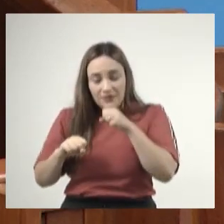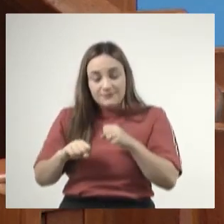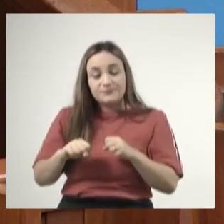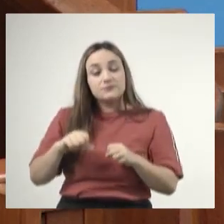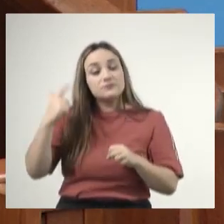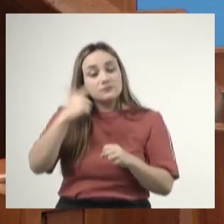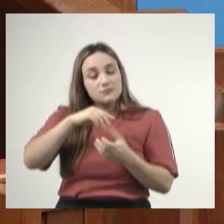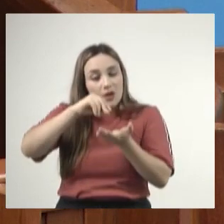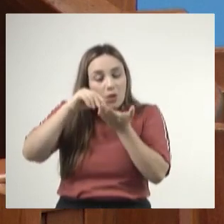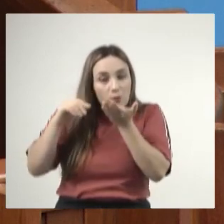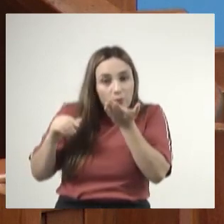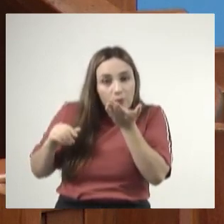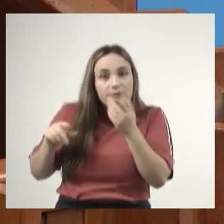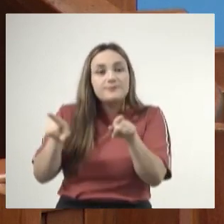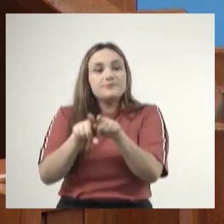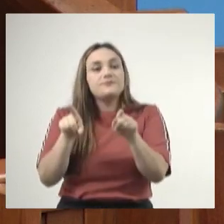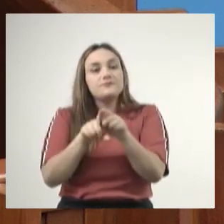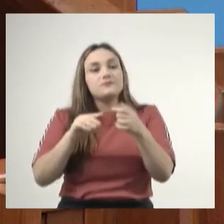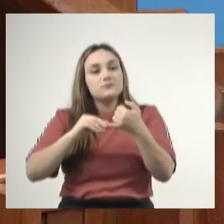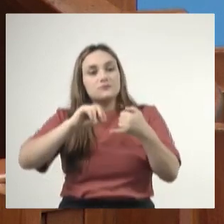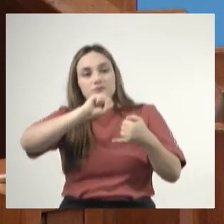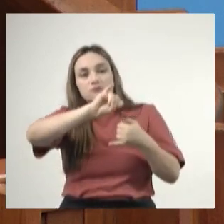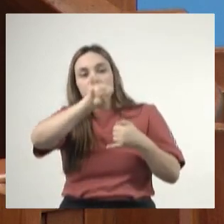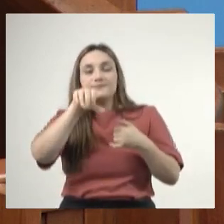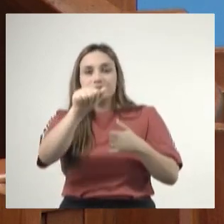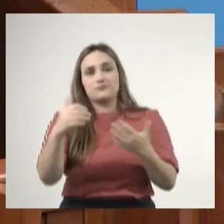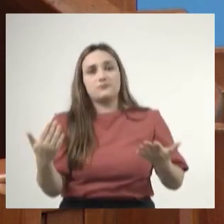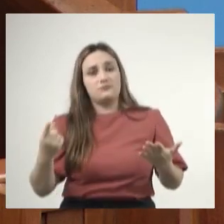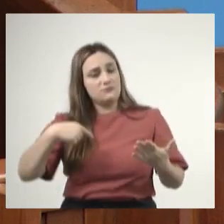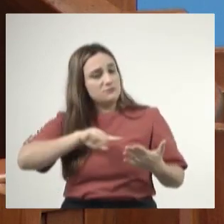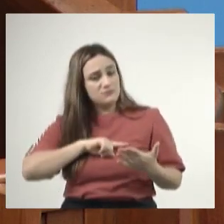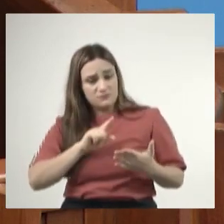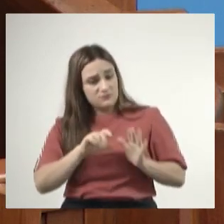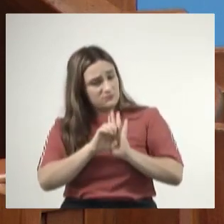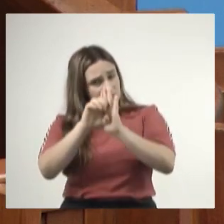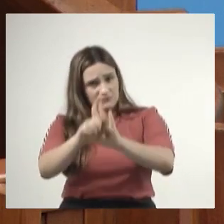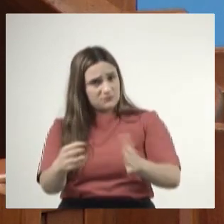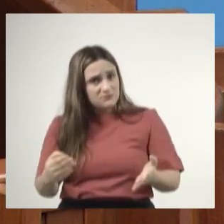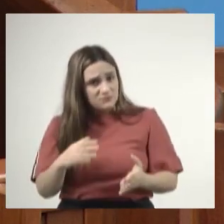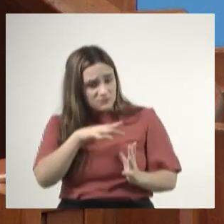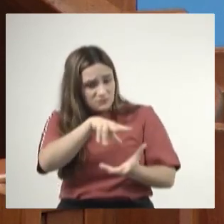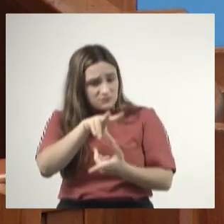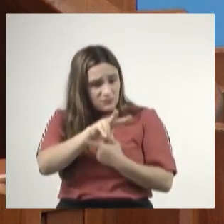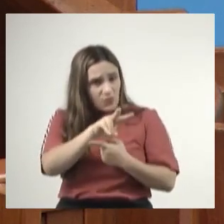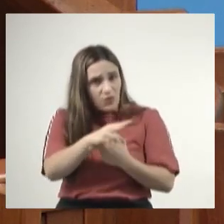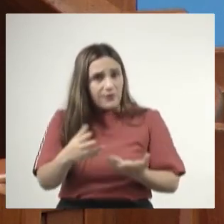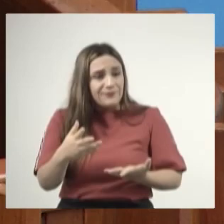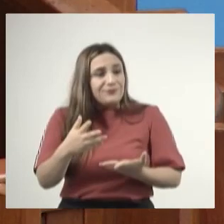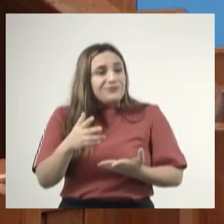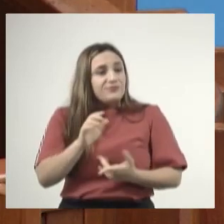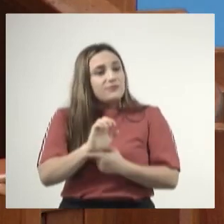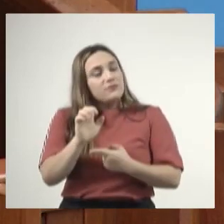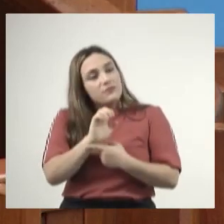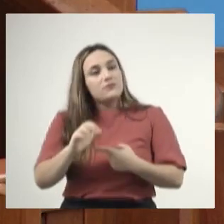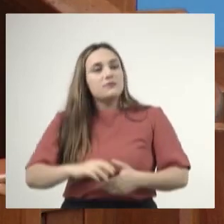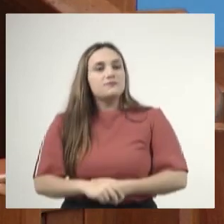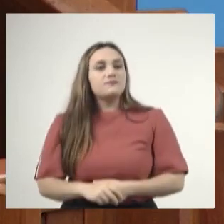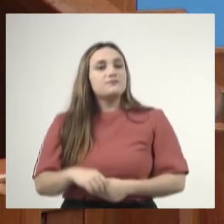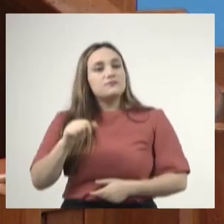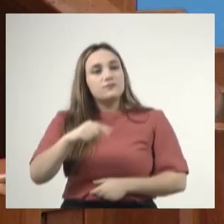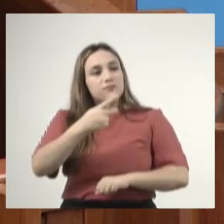um país que tem dado exemplo do mundo em sustentabilidade, que nós somos o país que tem a